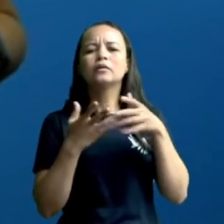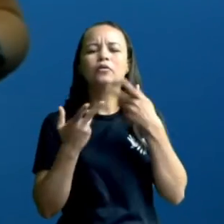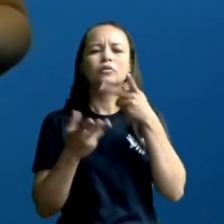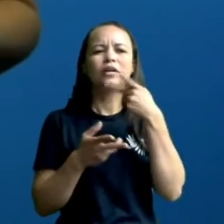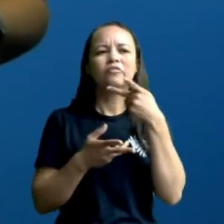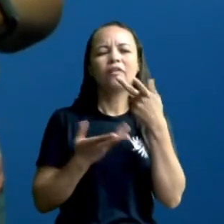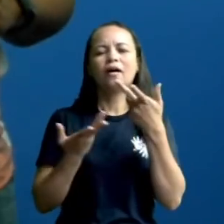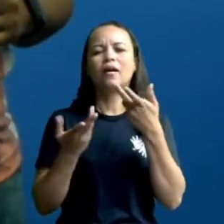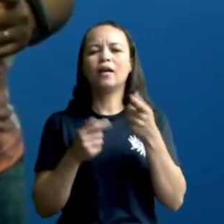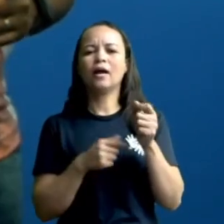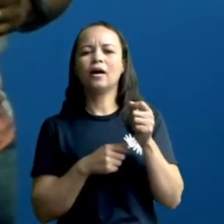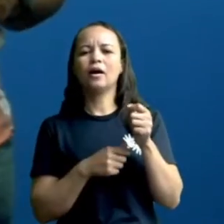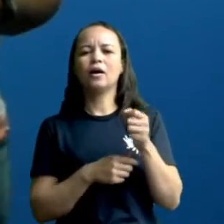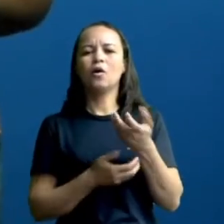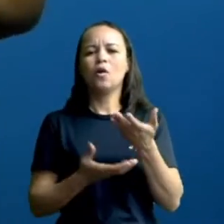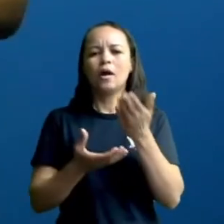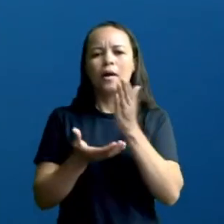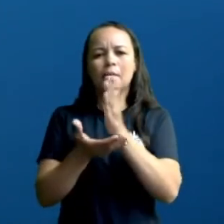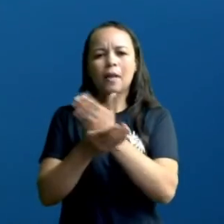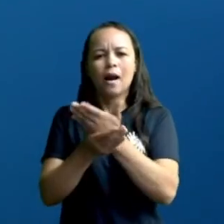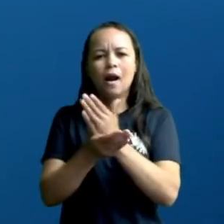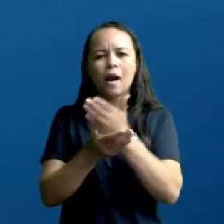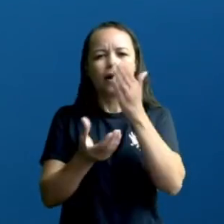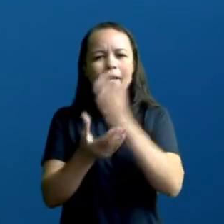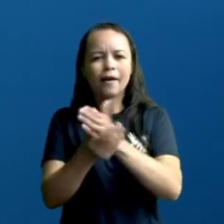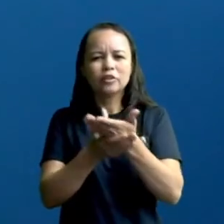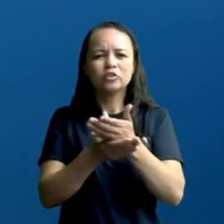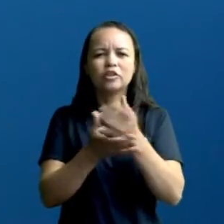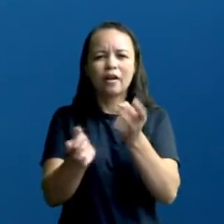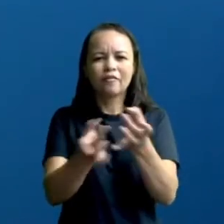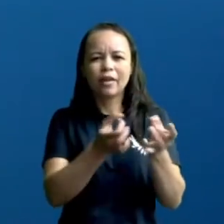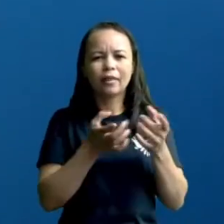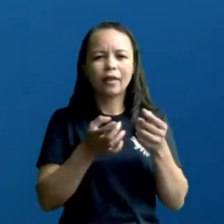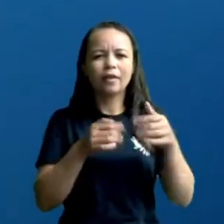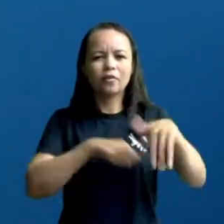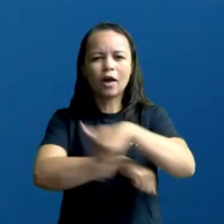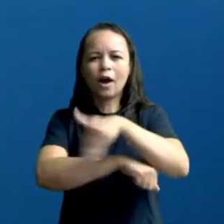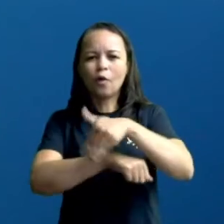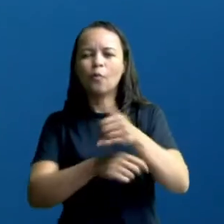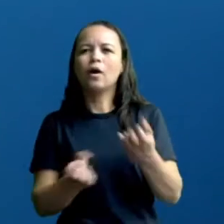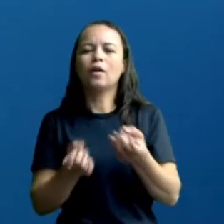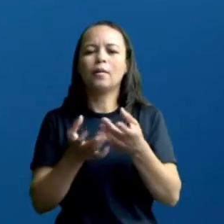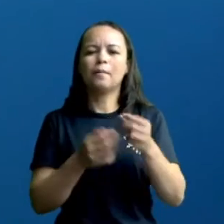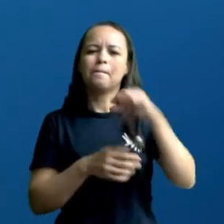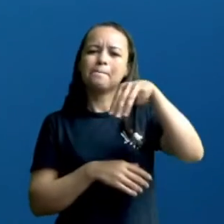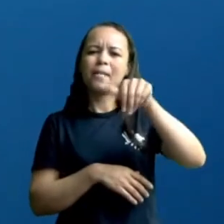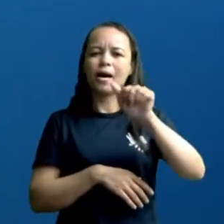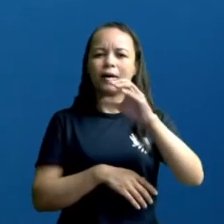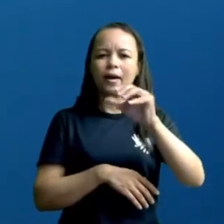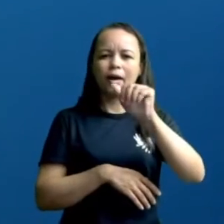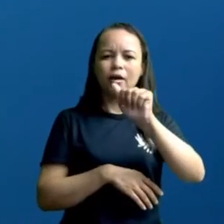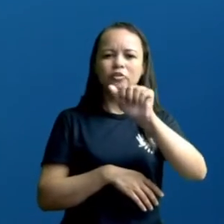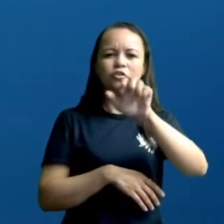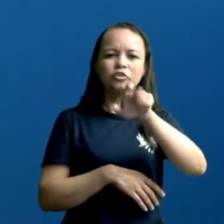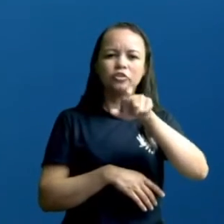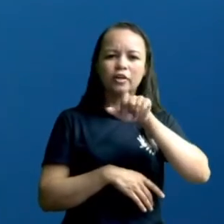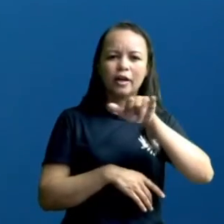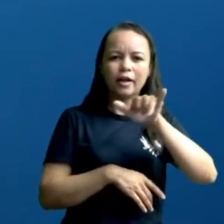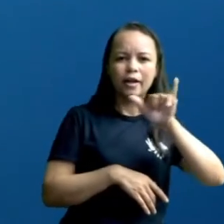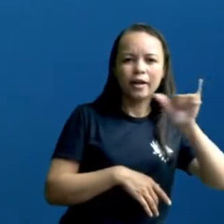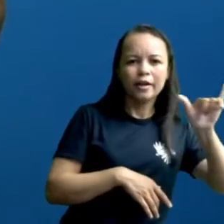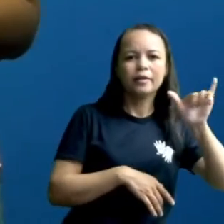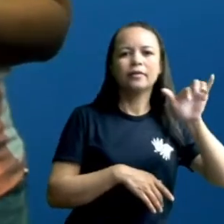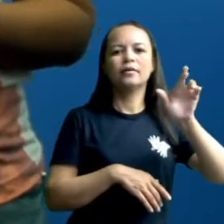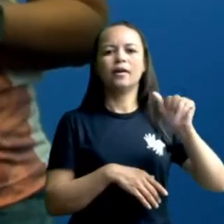mais demora a falar? Olha, macaxeira, então a gente tem essa sílaba que ele mais demora a falar, é